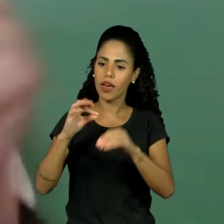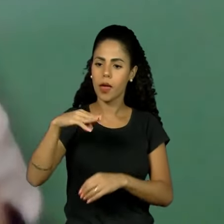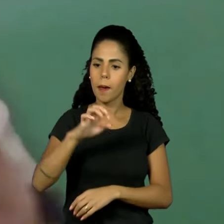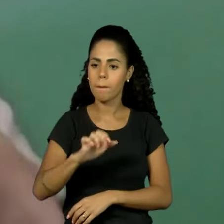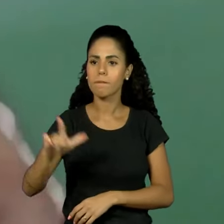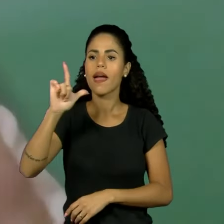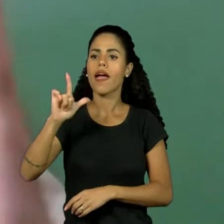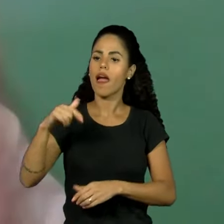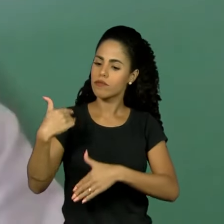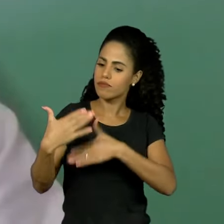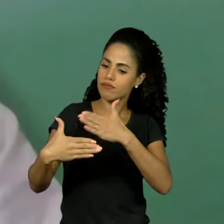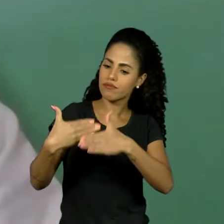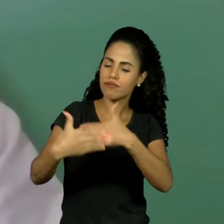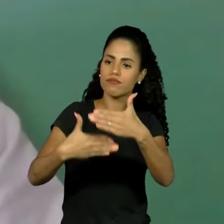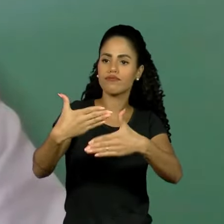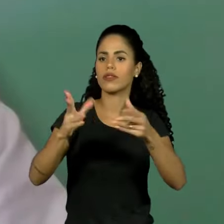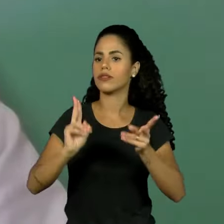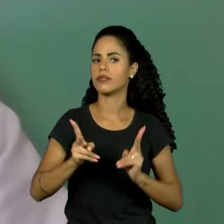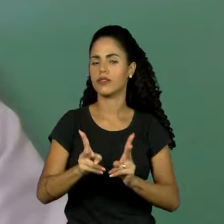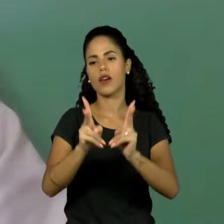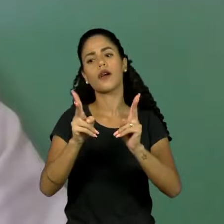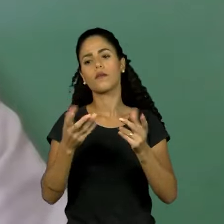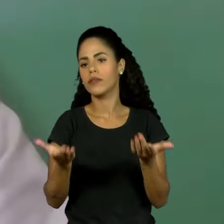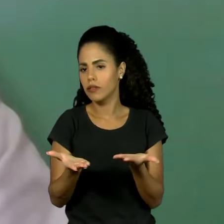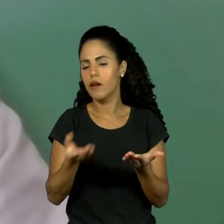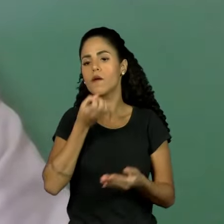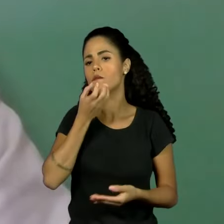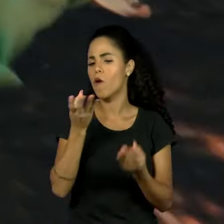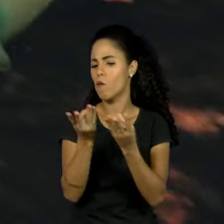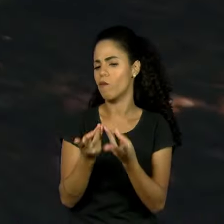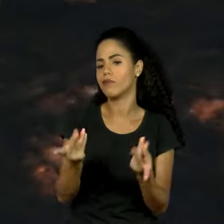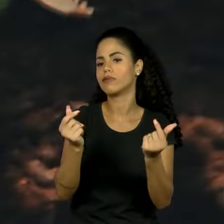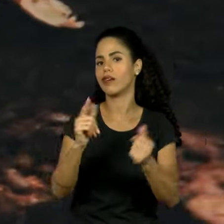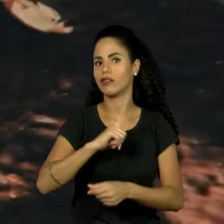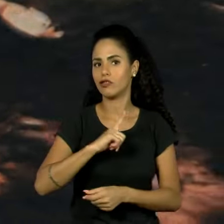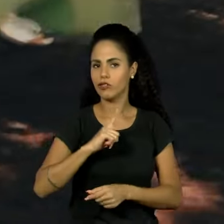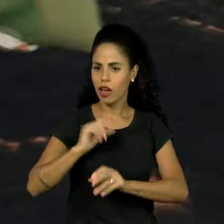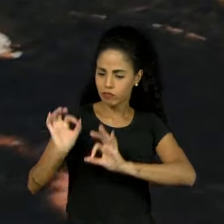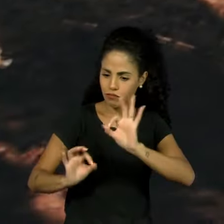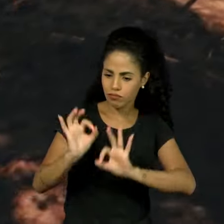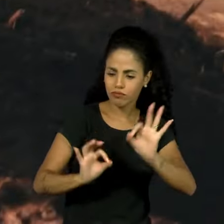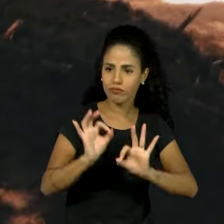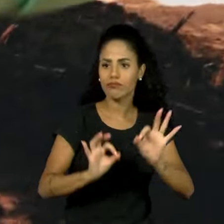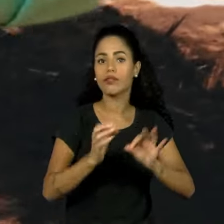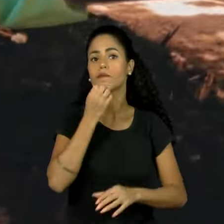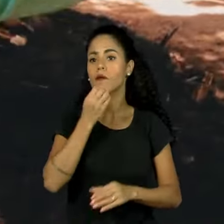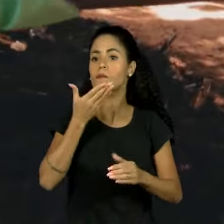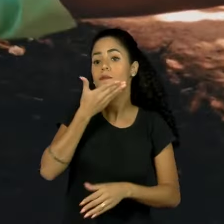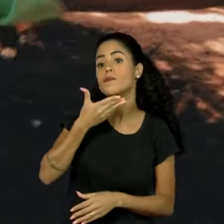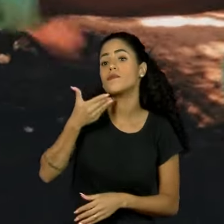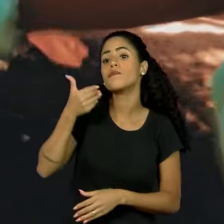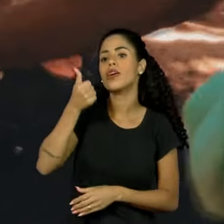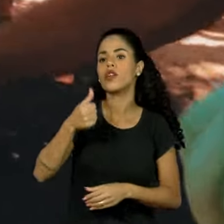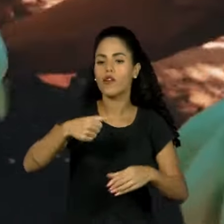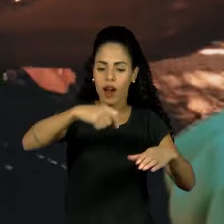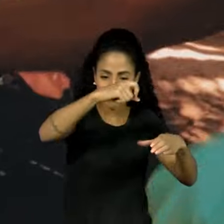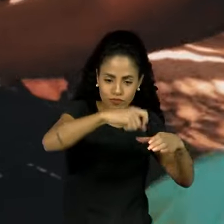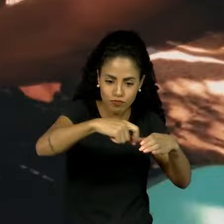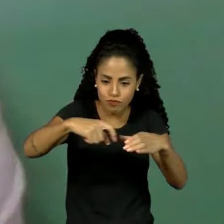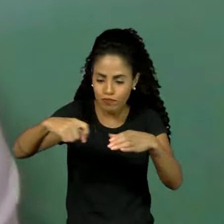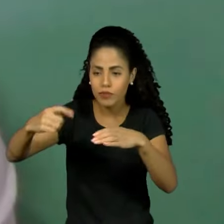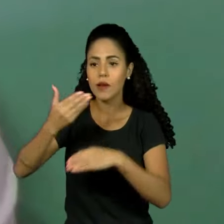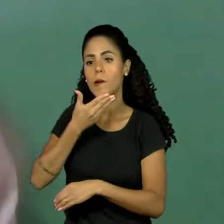mel é um mel de excelente qualidade. Eles produzem composto orgânico para melhorar suas hortas, melhorar sua